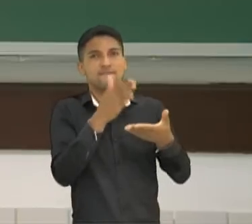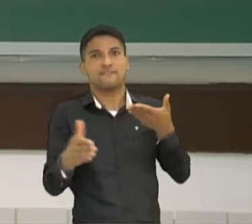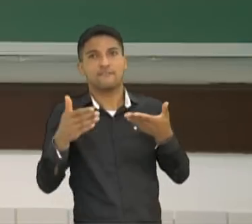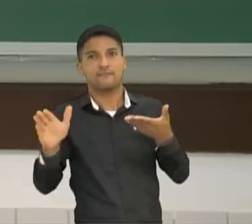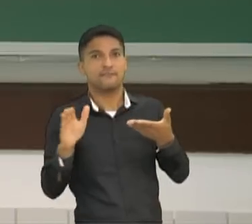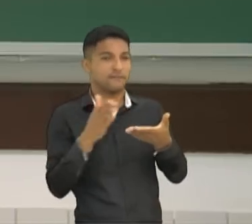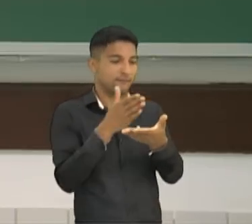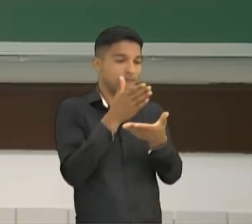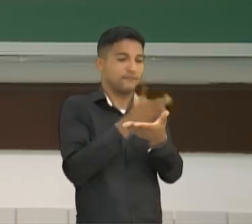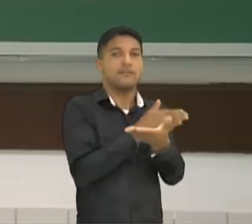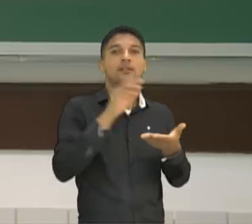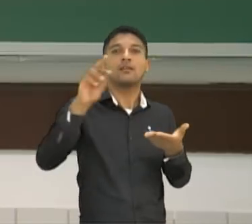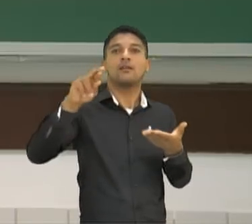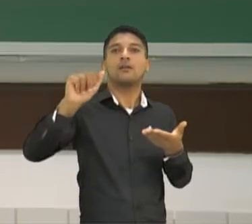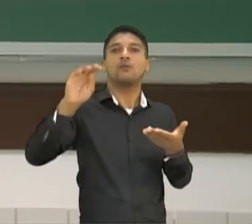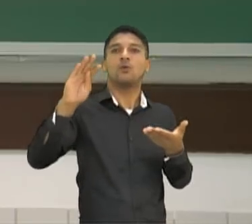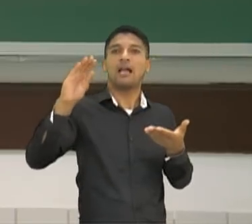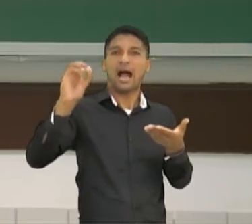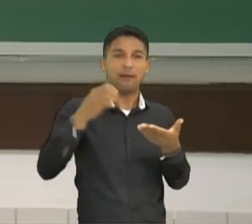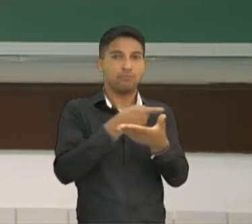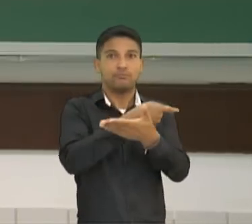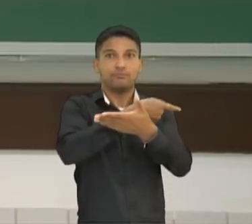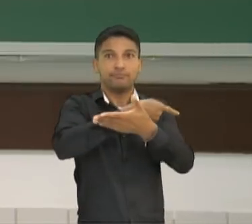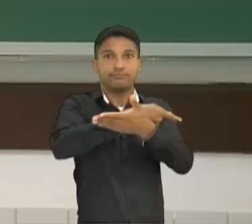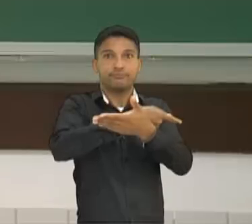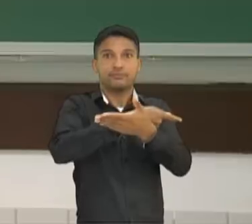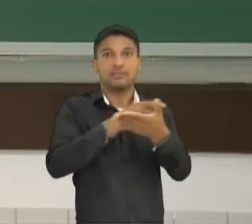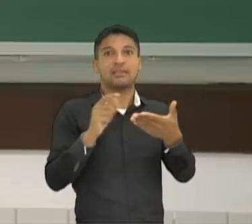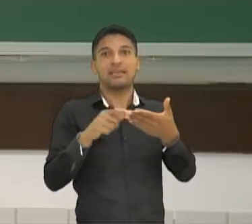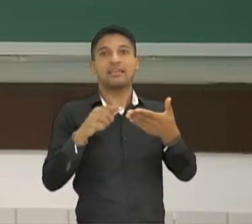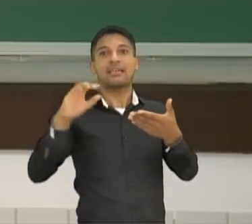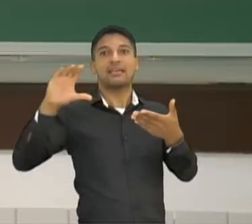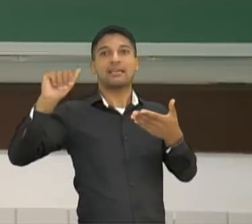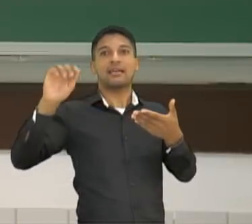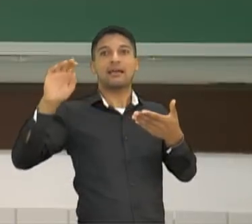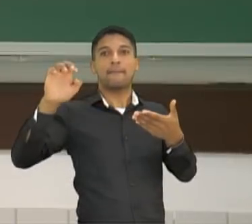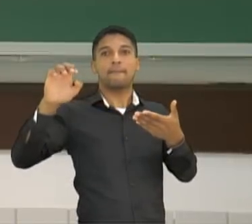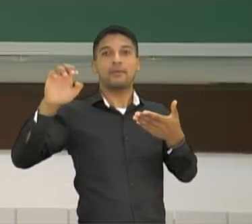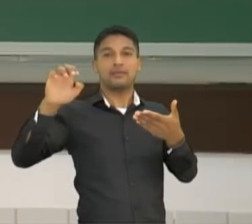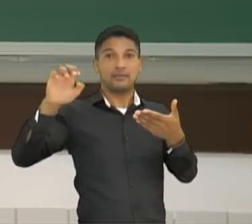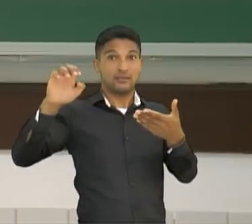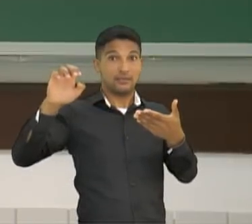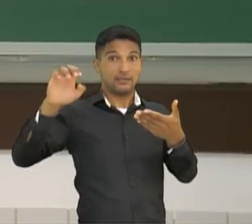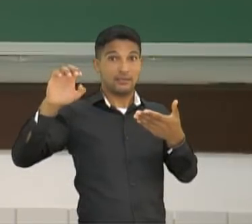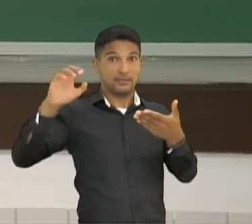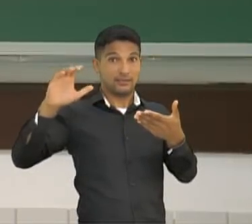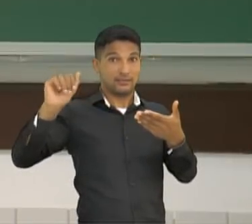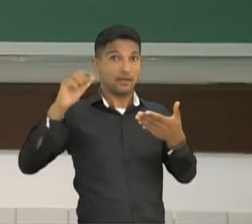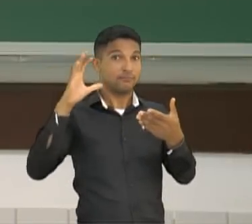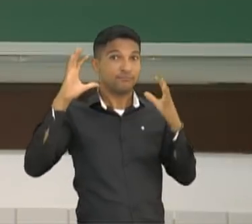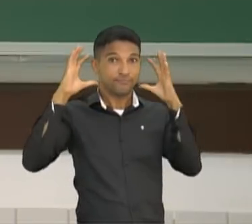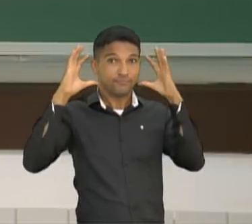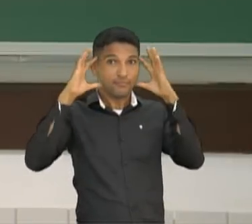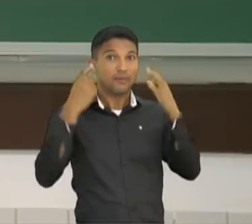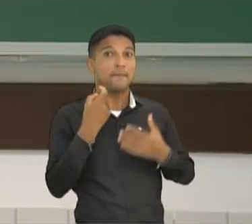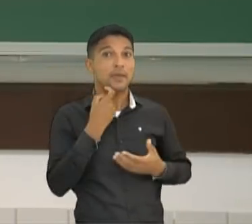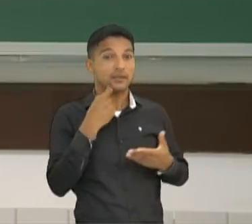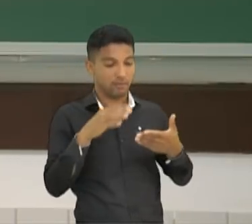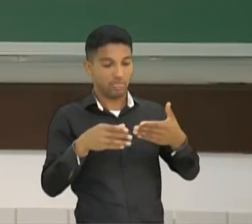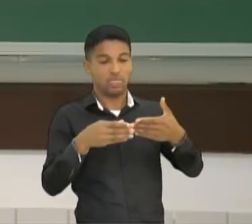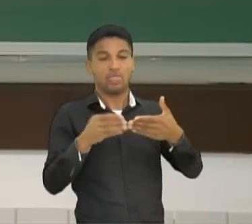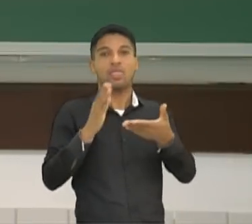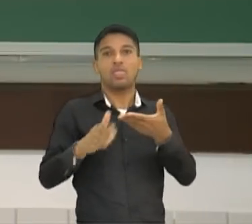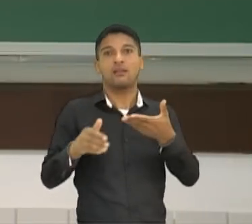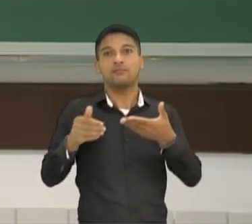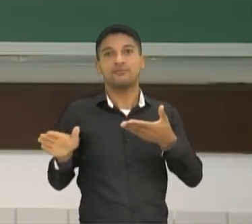rabo e a cabeça, né? E a avó falou: meu Deus, eu cortava porque o meu forno era pequeno, não cabia. Então eu cortava as partes que a